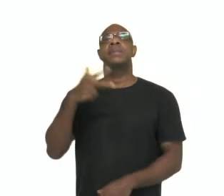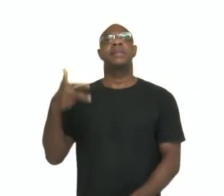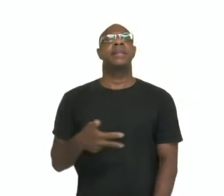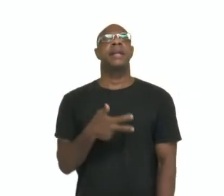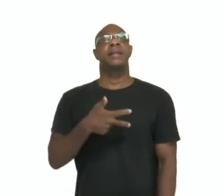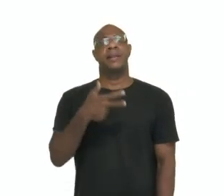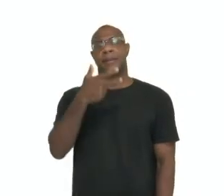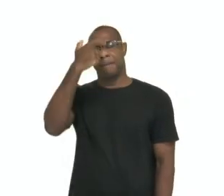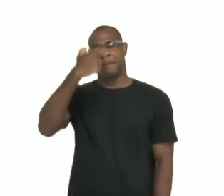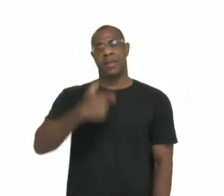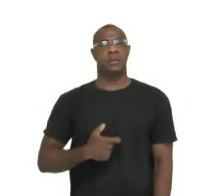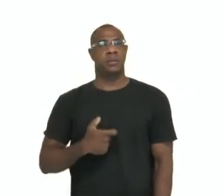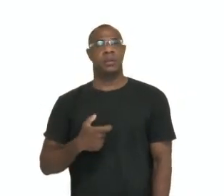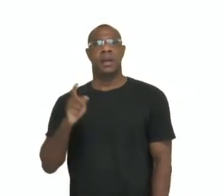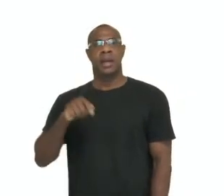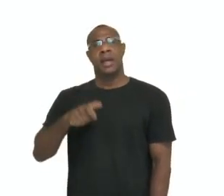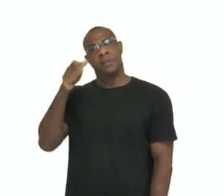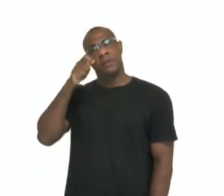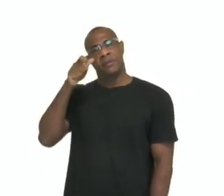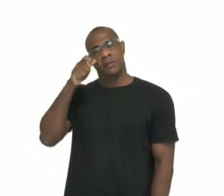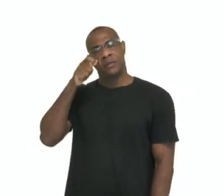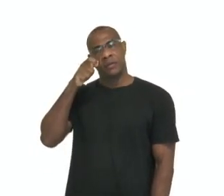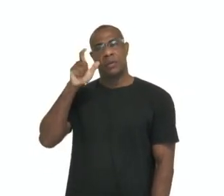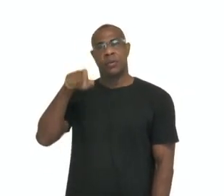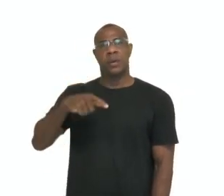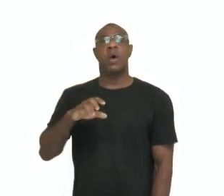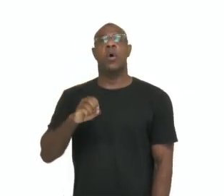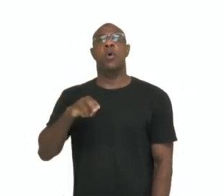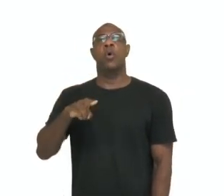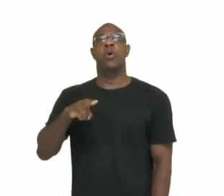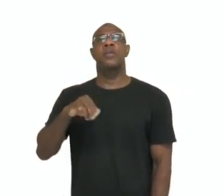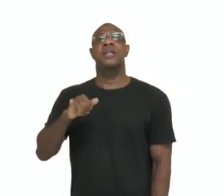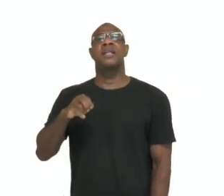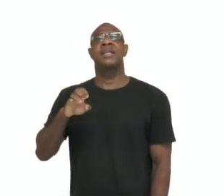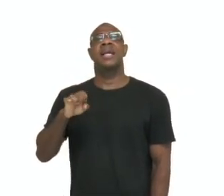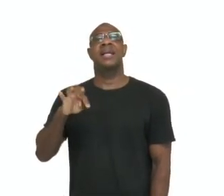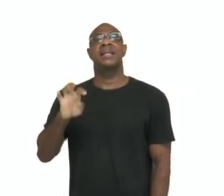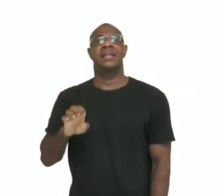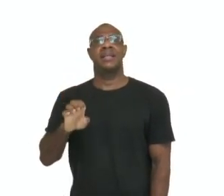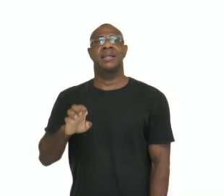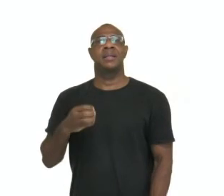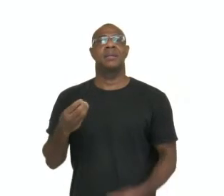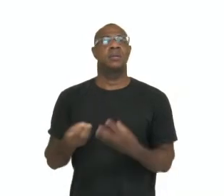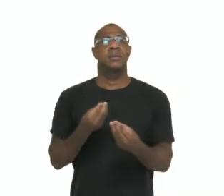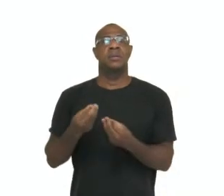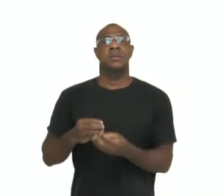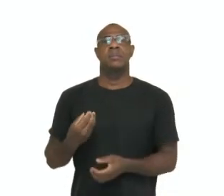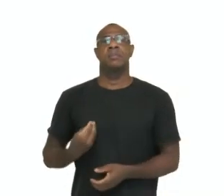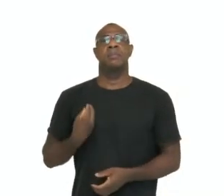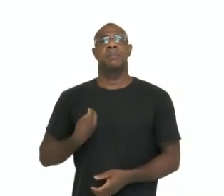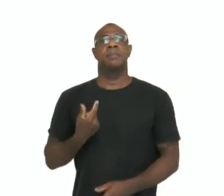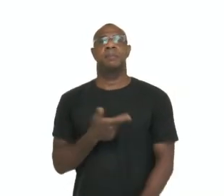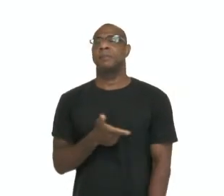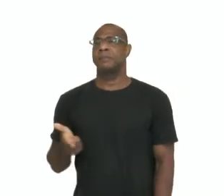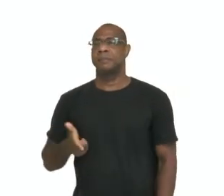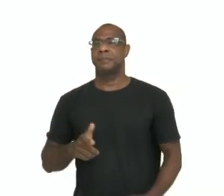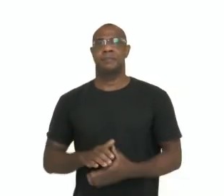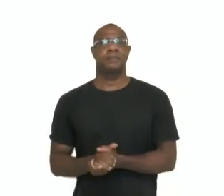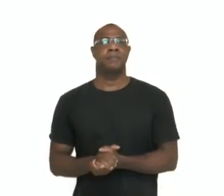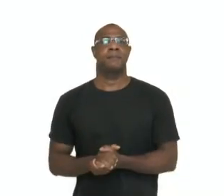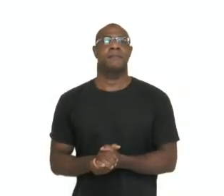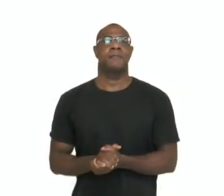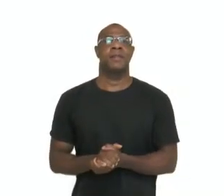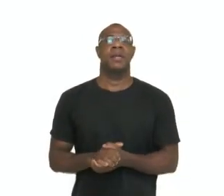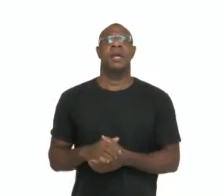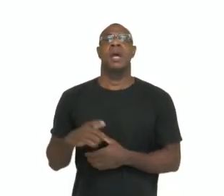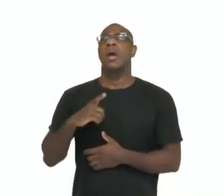mas é observador ou é onisciente? É onisciente. Como eu sei que ele é onisciente? Porque pensa sobre